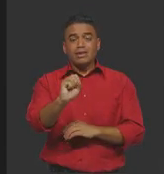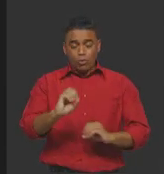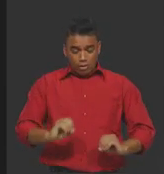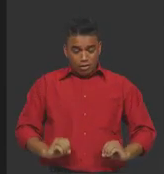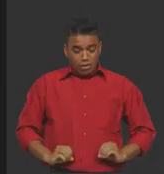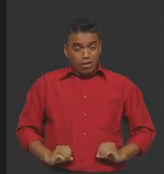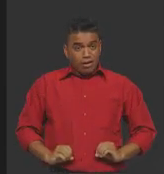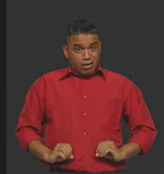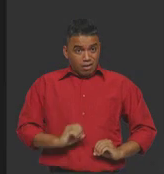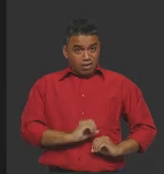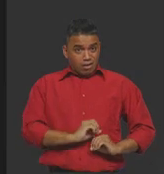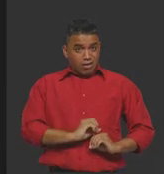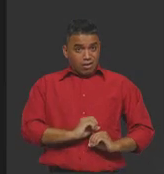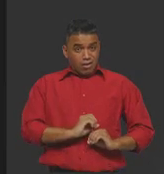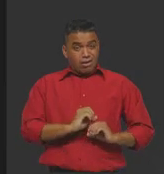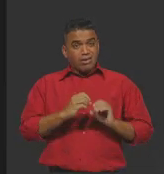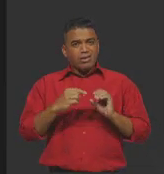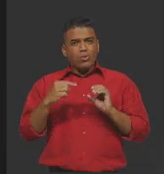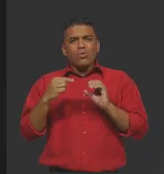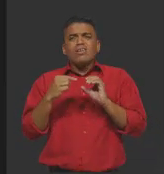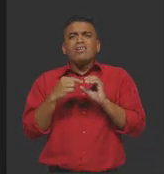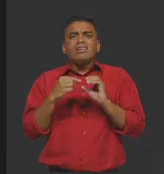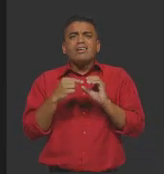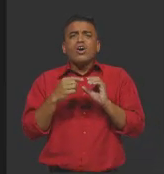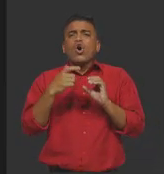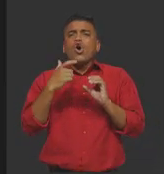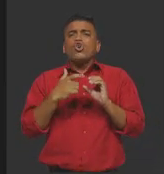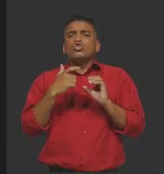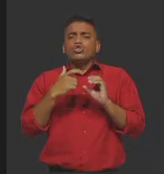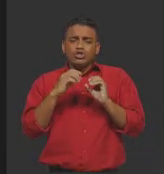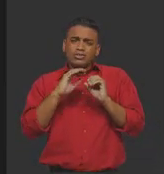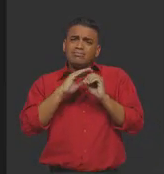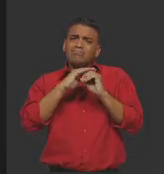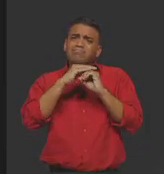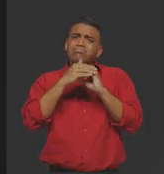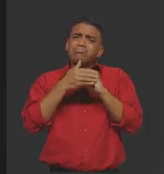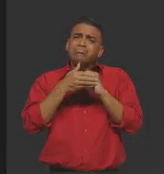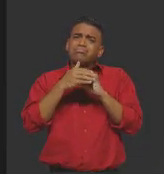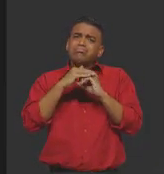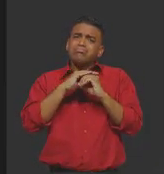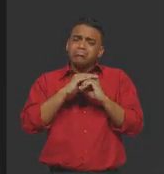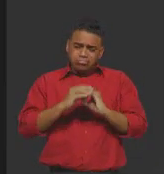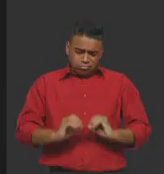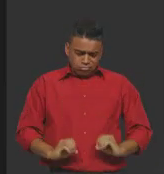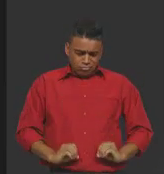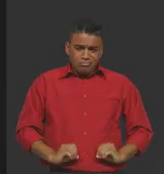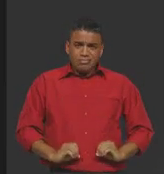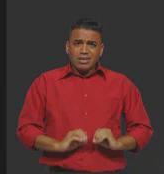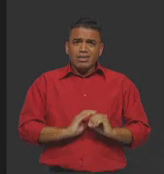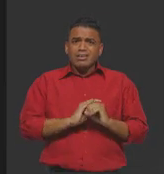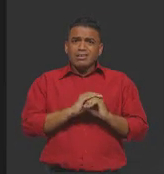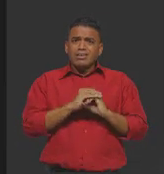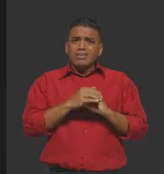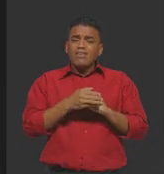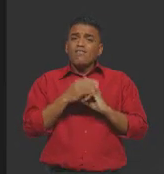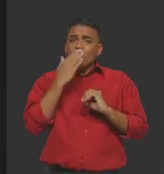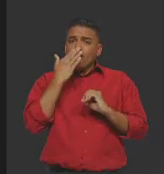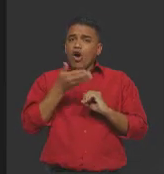suprarrenal. Ele é produzido no córtex, que é a parte mais superficial, aquela parte que está mais próxima do lado externo, do